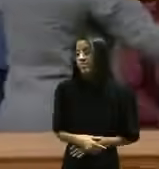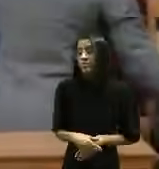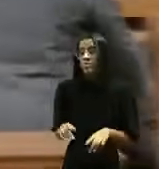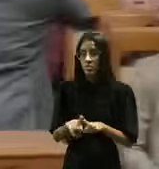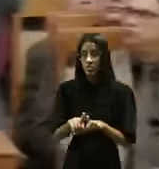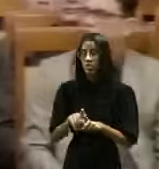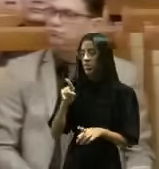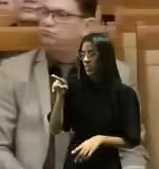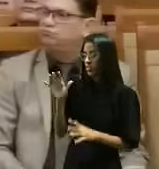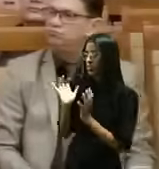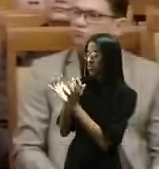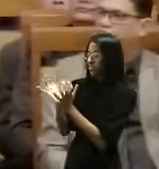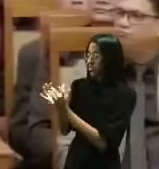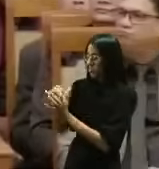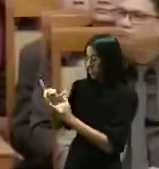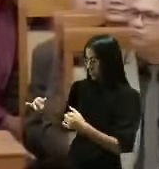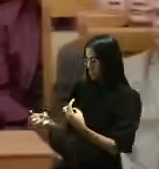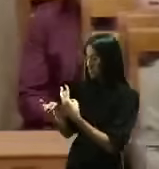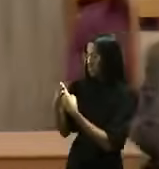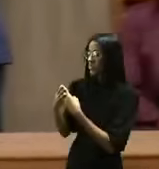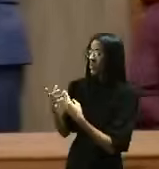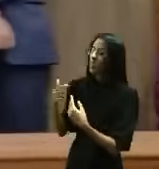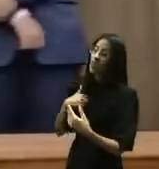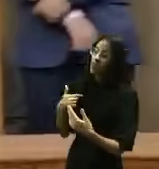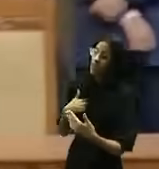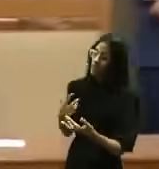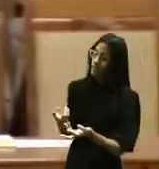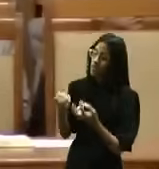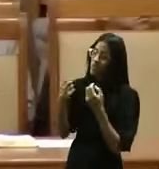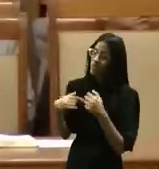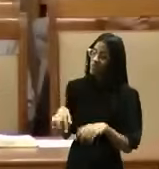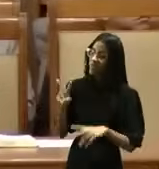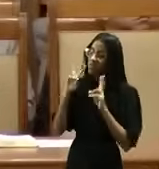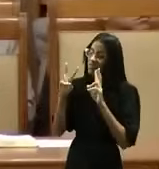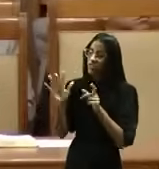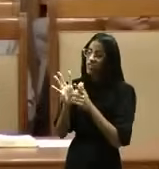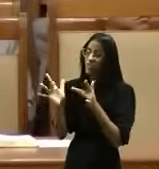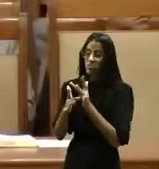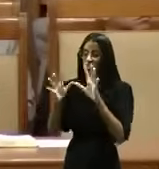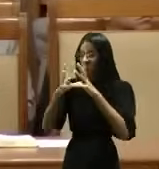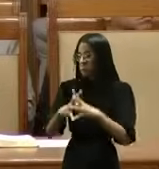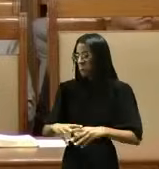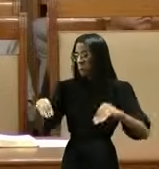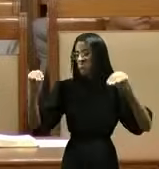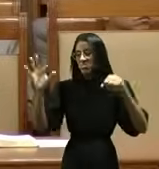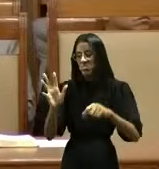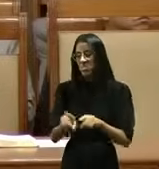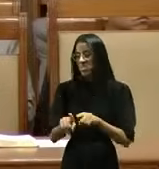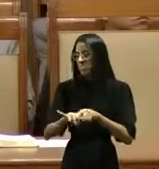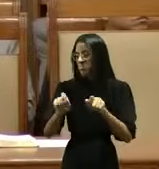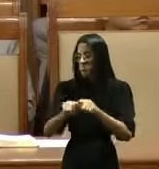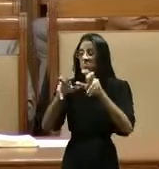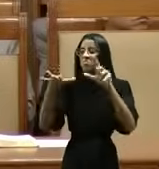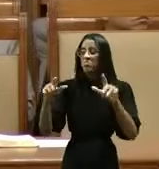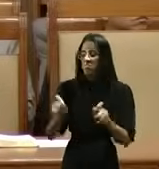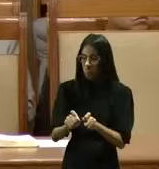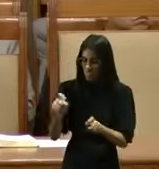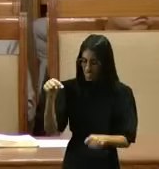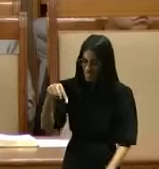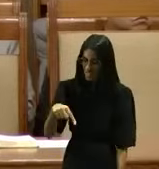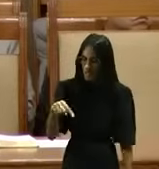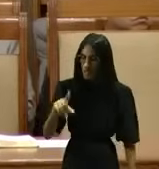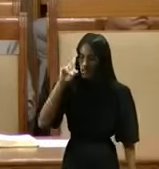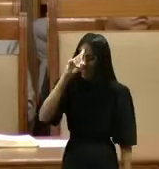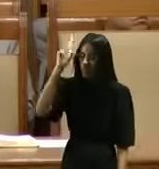que fomos orar que andamos com Jesus que vimos eles fazer milagre que vimos ele curar que vios eles operar grandiosamente no Dia